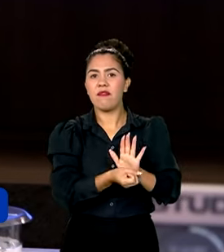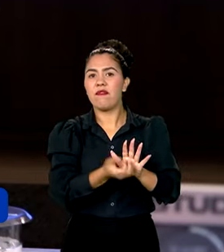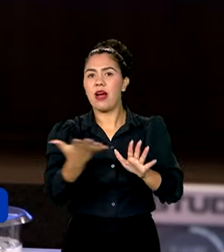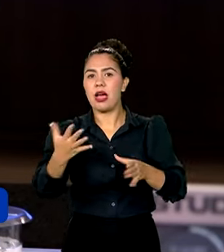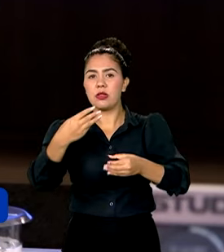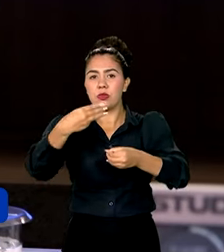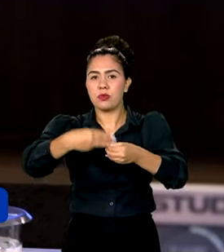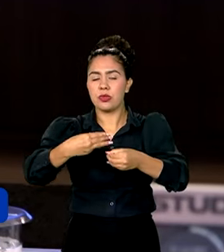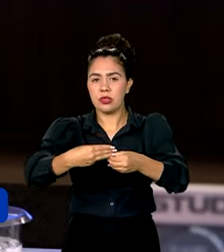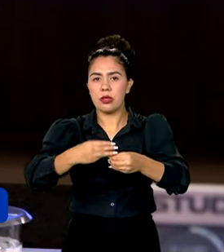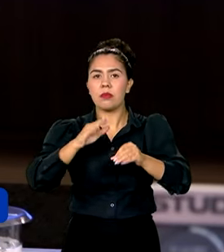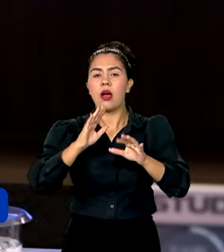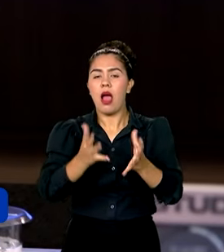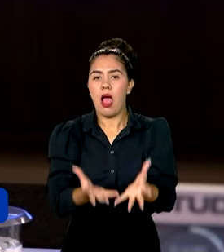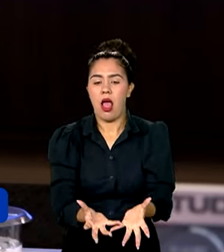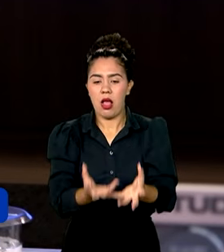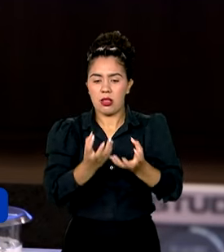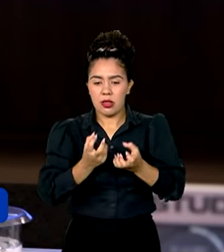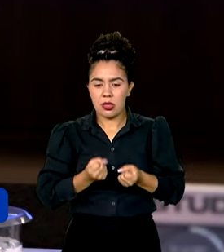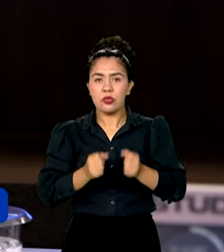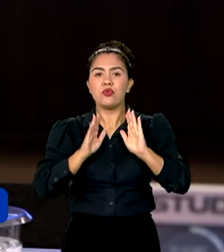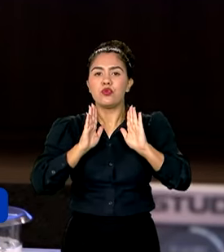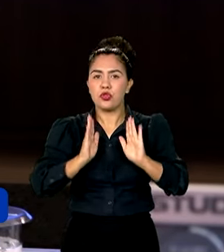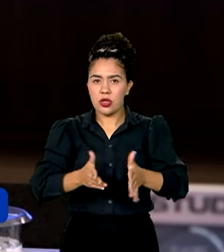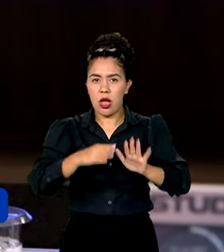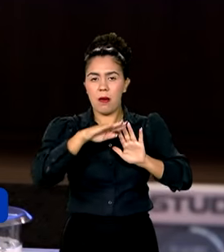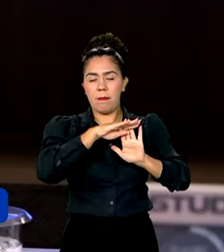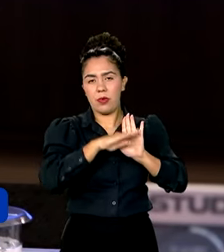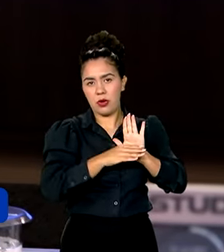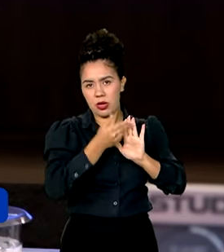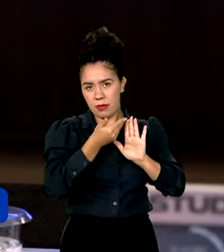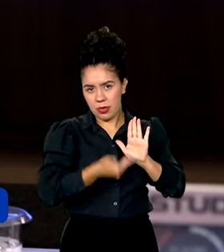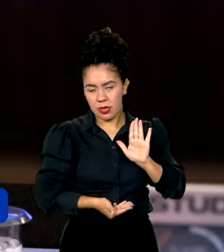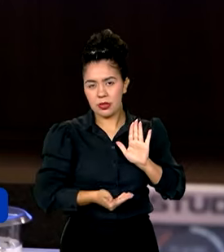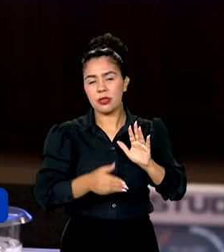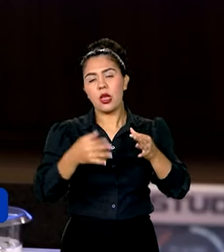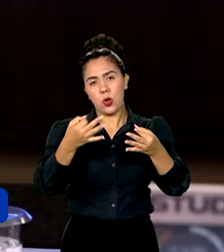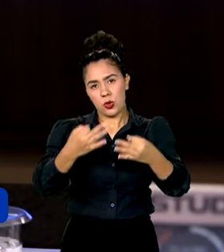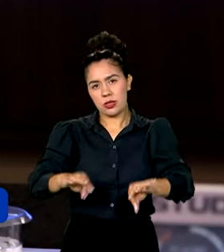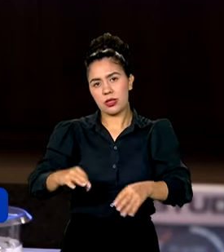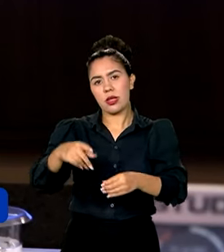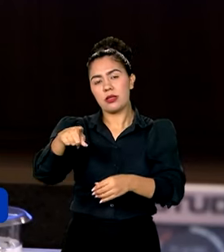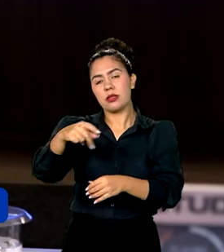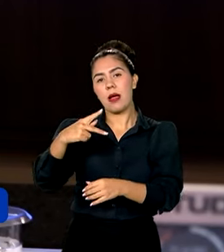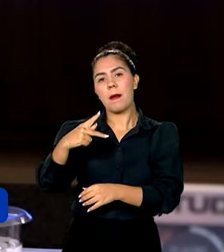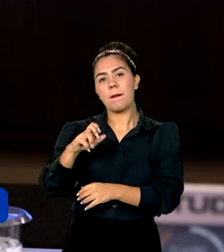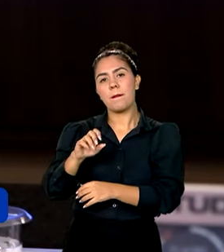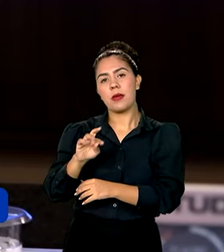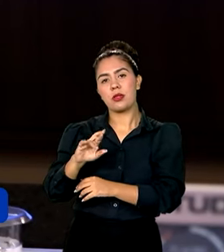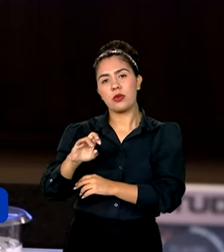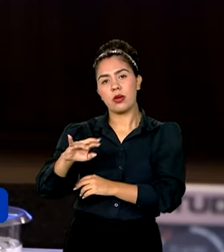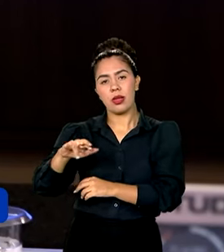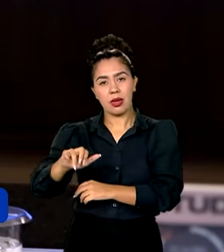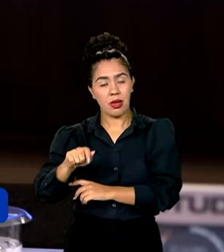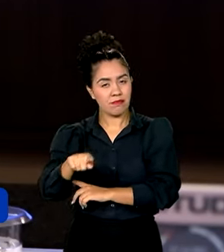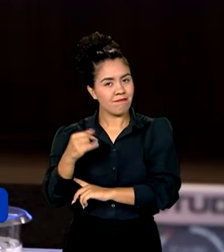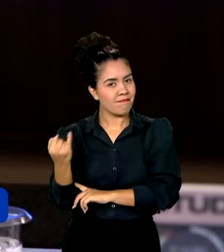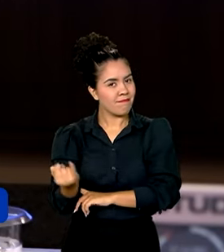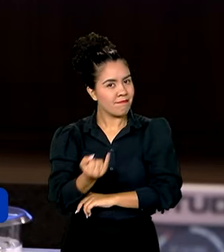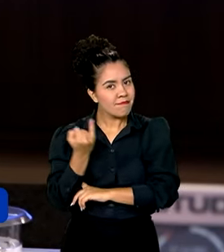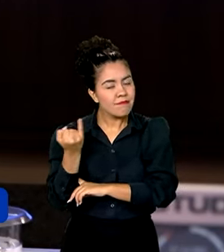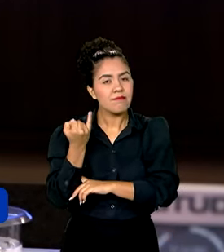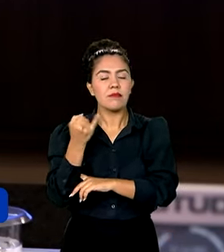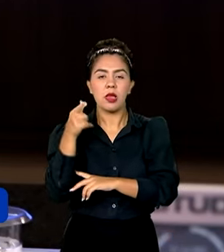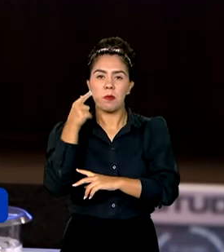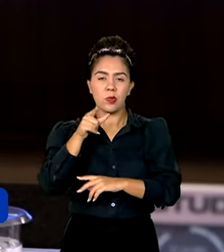aderiram a esse programa e com certeza Petrolina terá aí um papel muito importante e